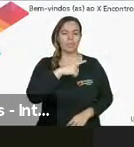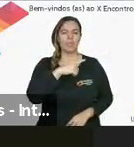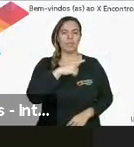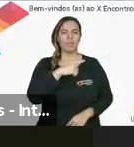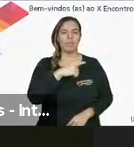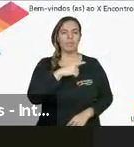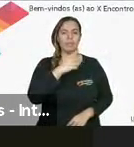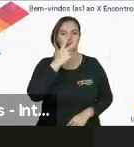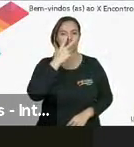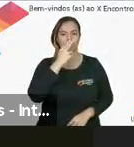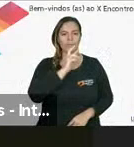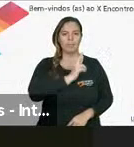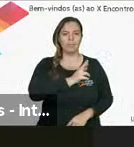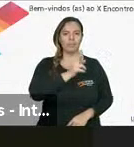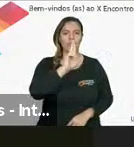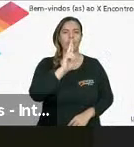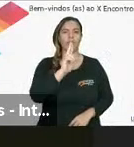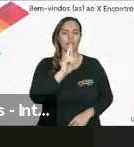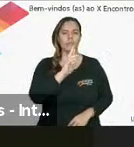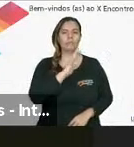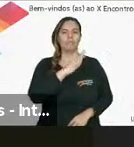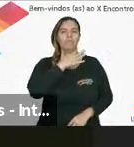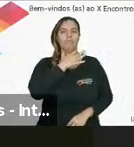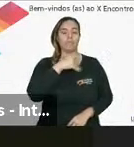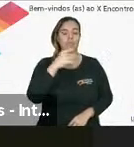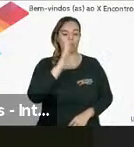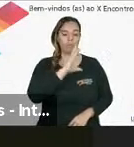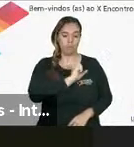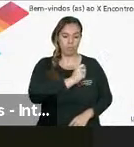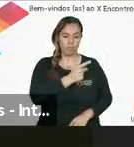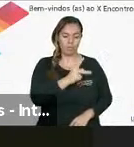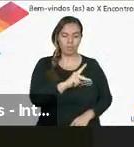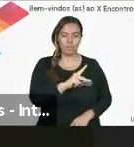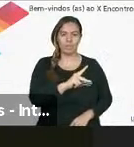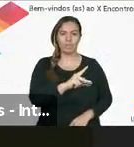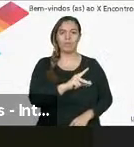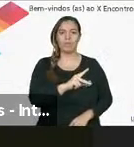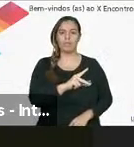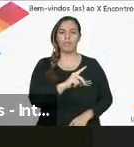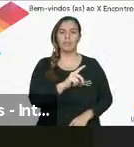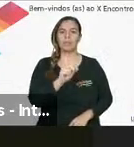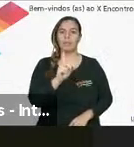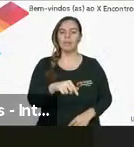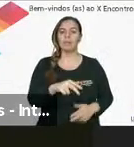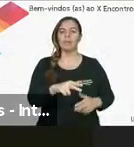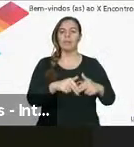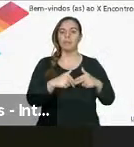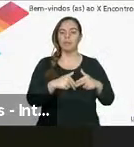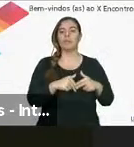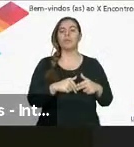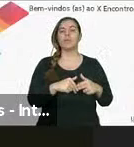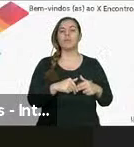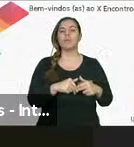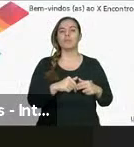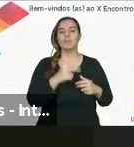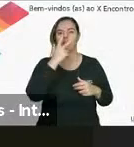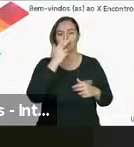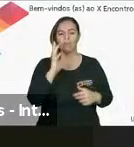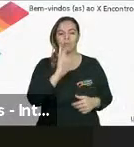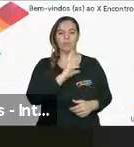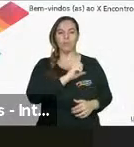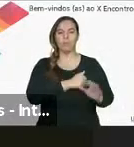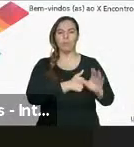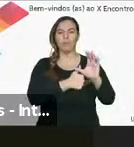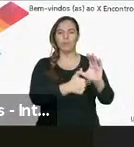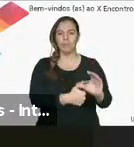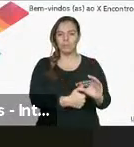pouco religiosa. Então, o amor de Freire ainda é um pouco um amor cristão,